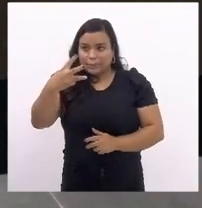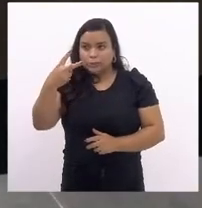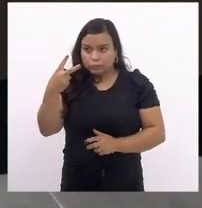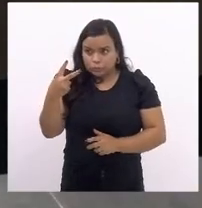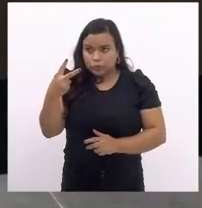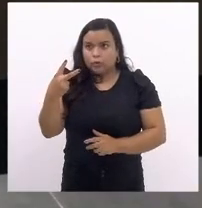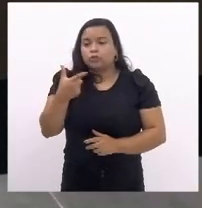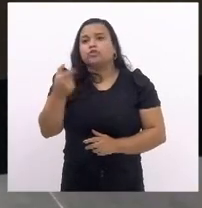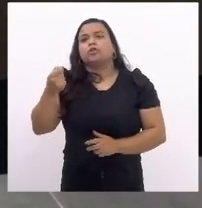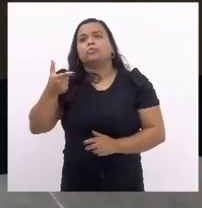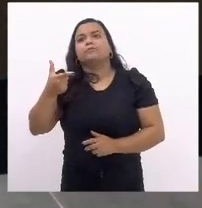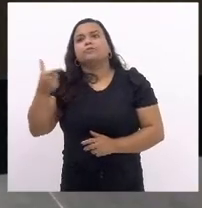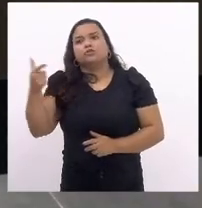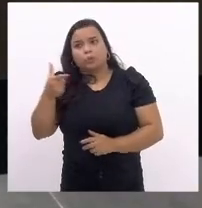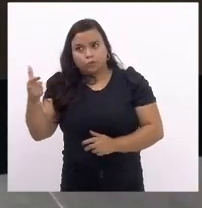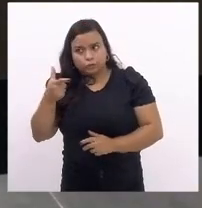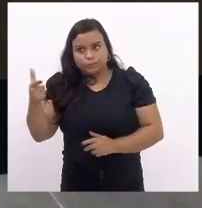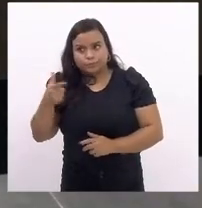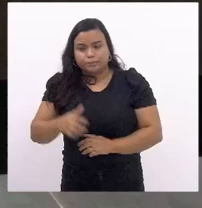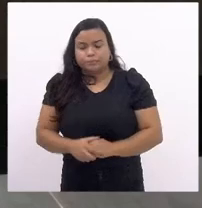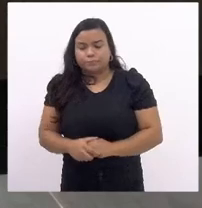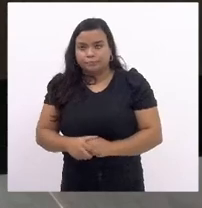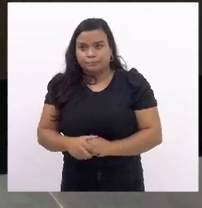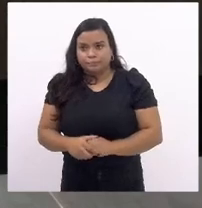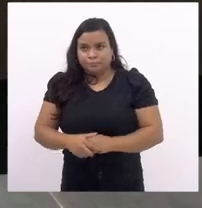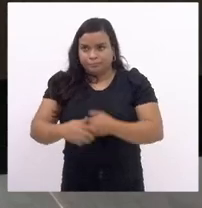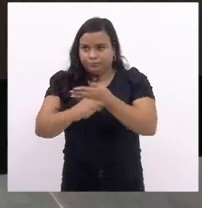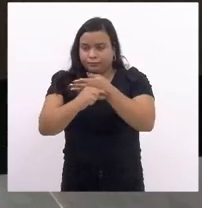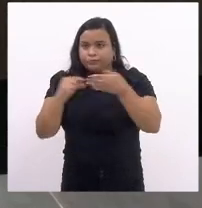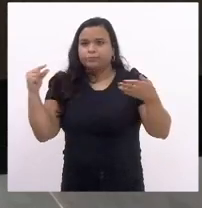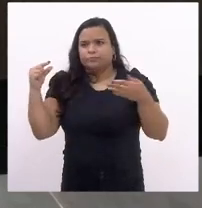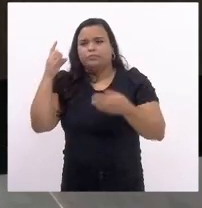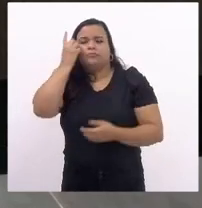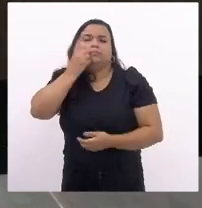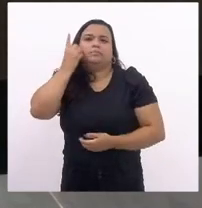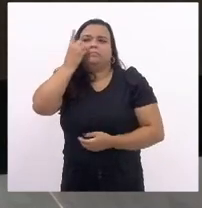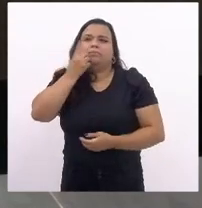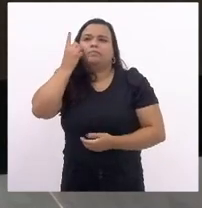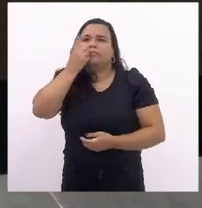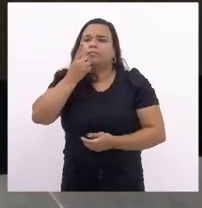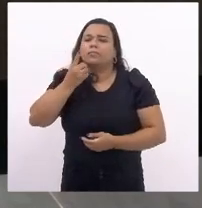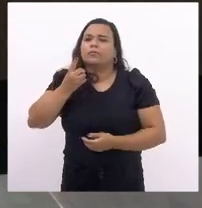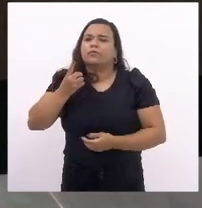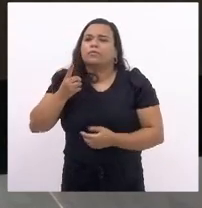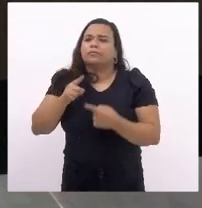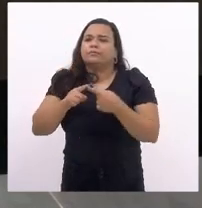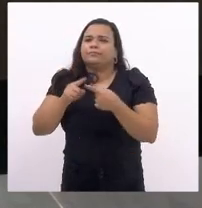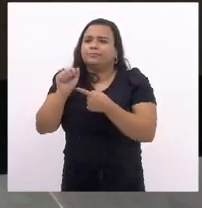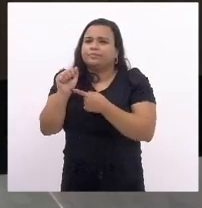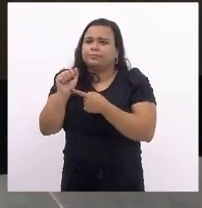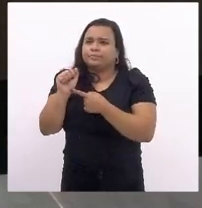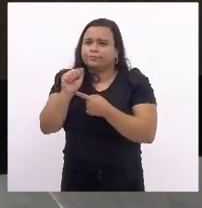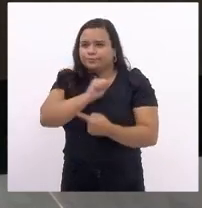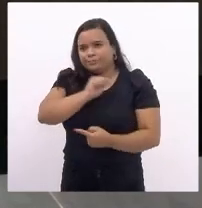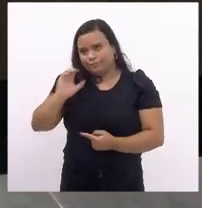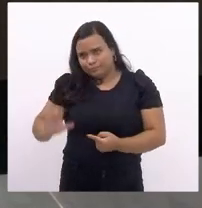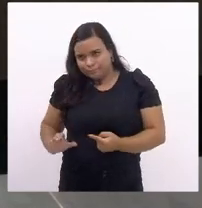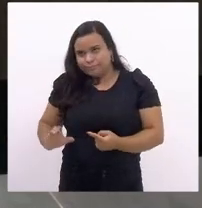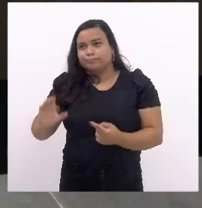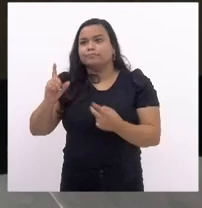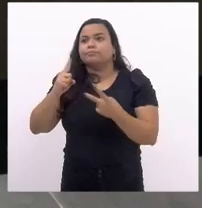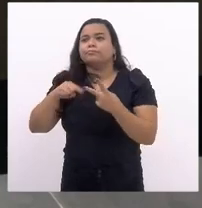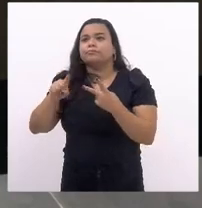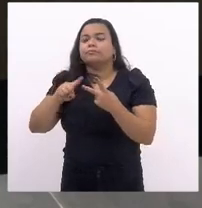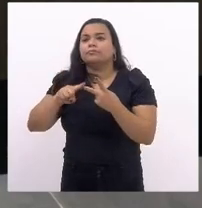5432 de 2022, de autoria dos deputados André Ceciliano